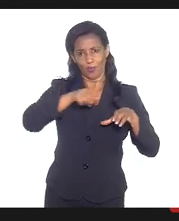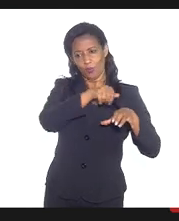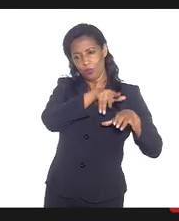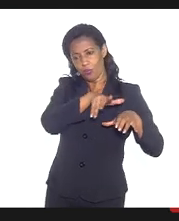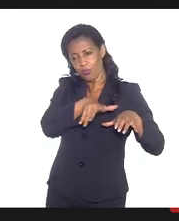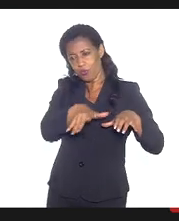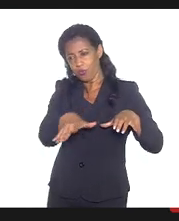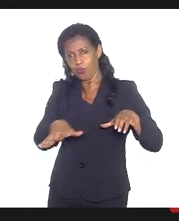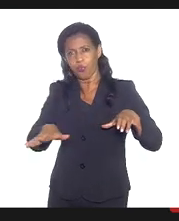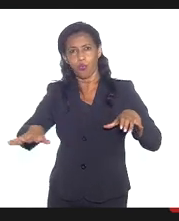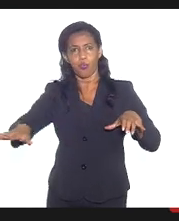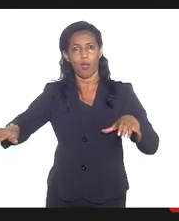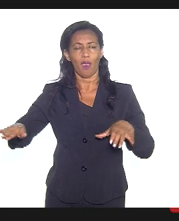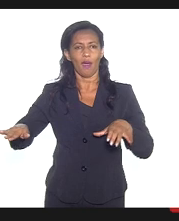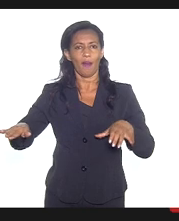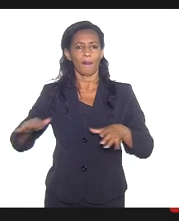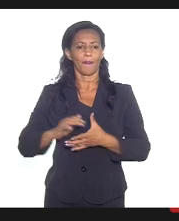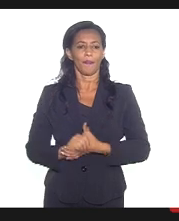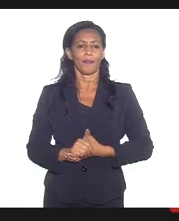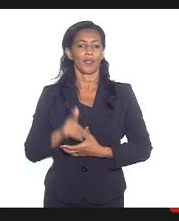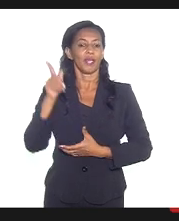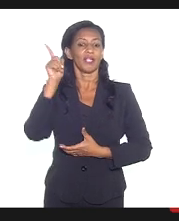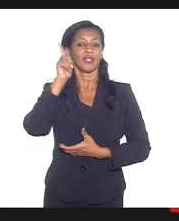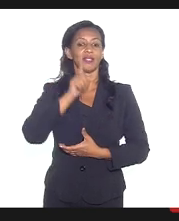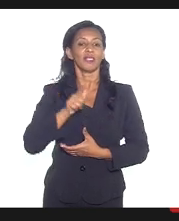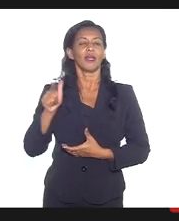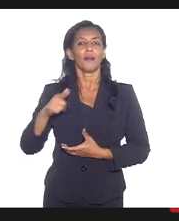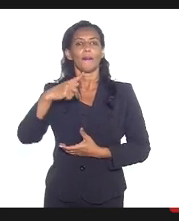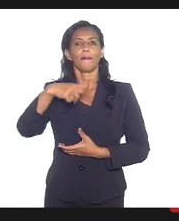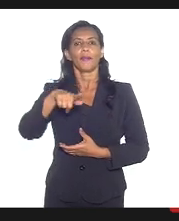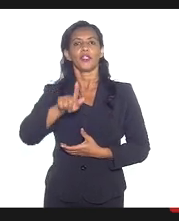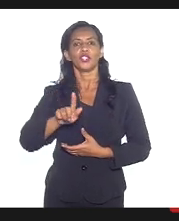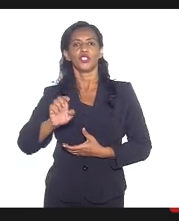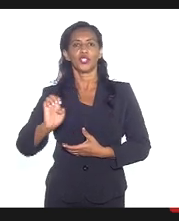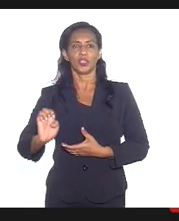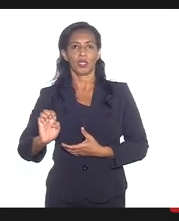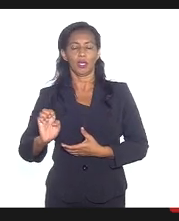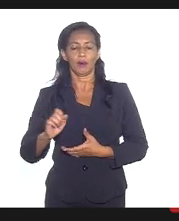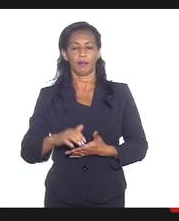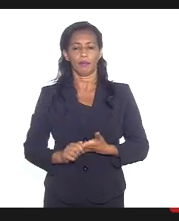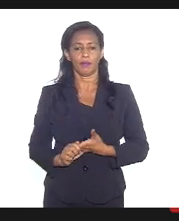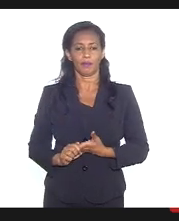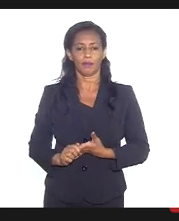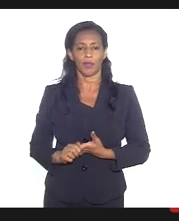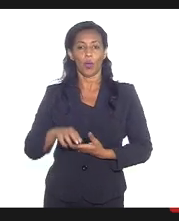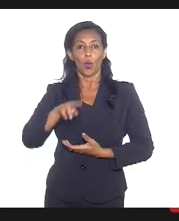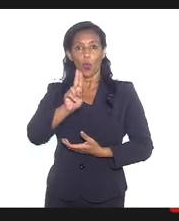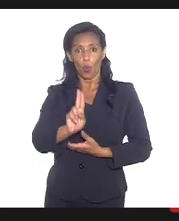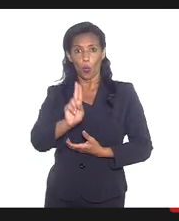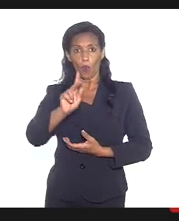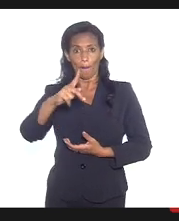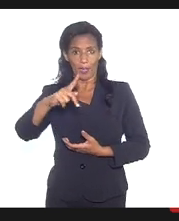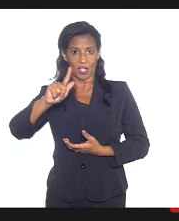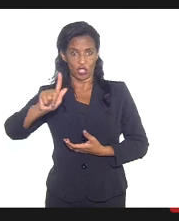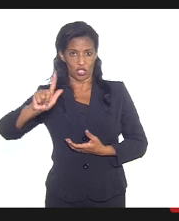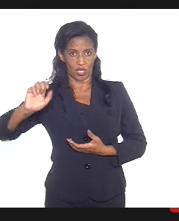para trazer ele para o que a gente chama de UPGN, que é as unidades de processamento de gás natural.